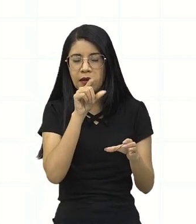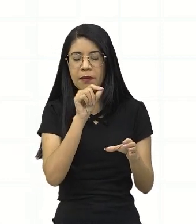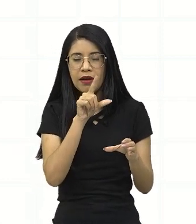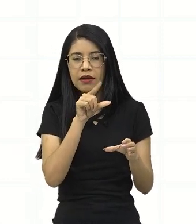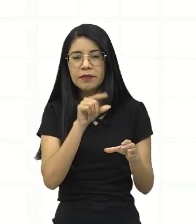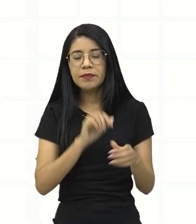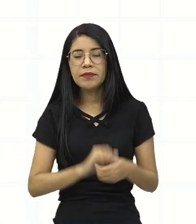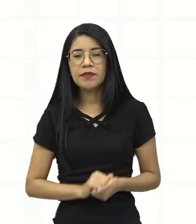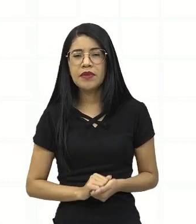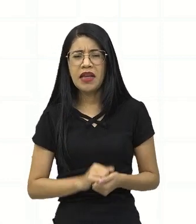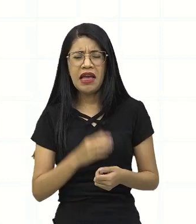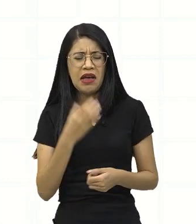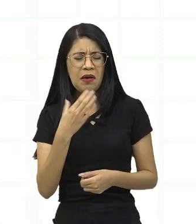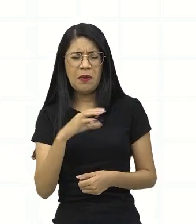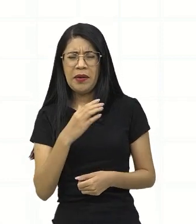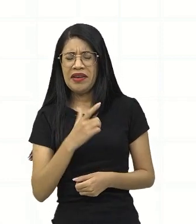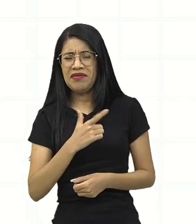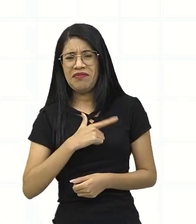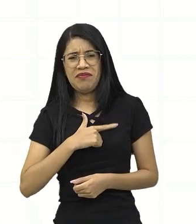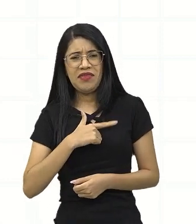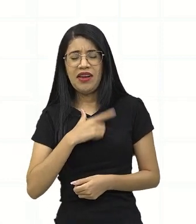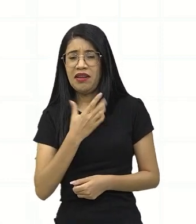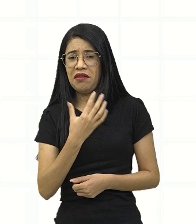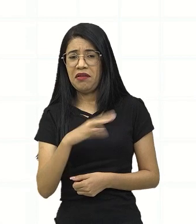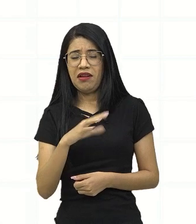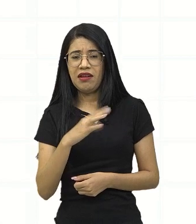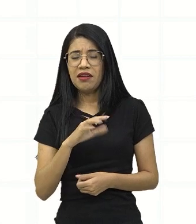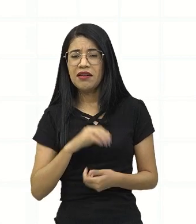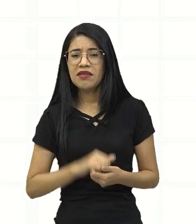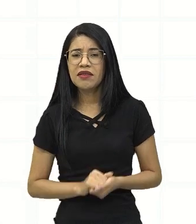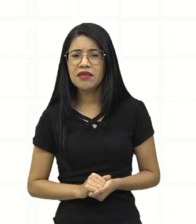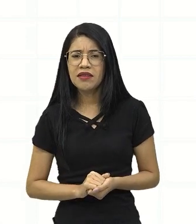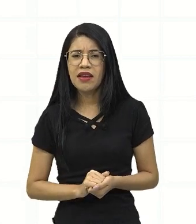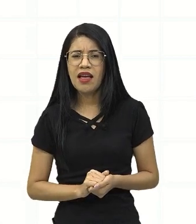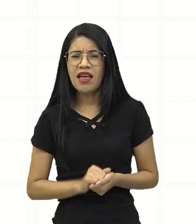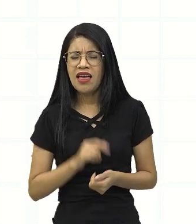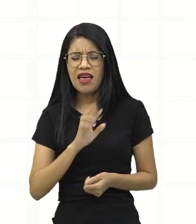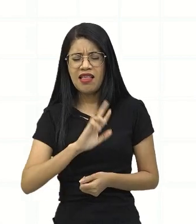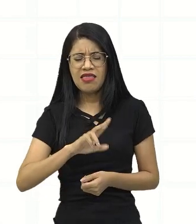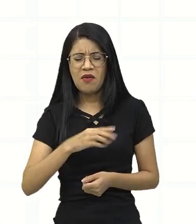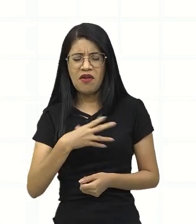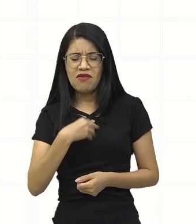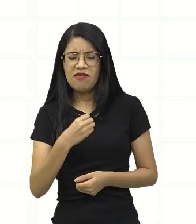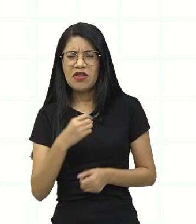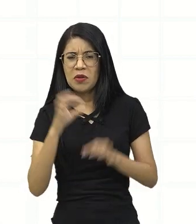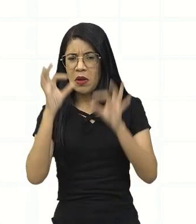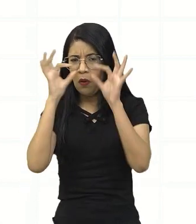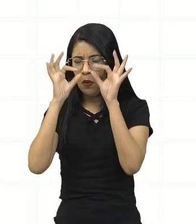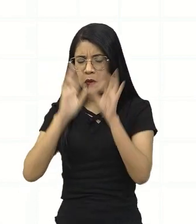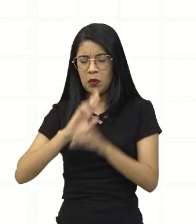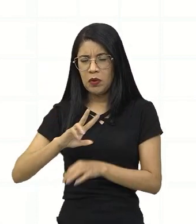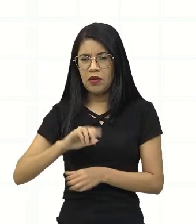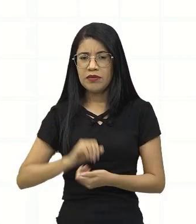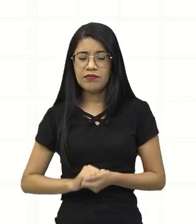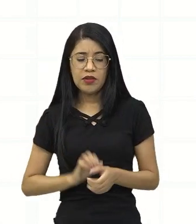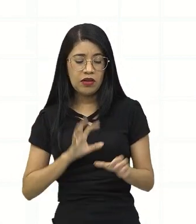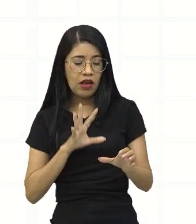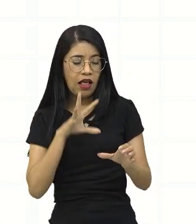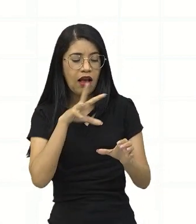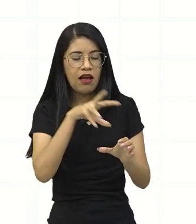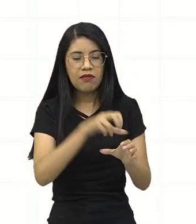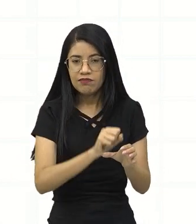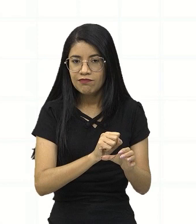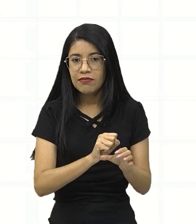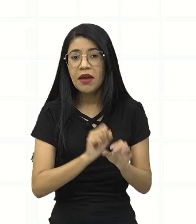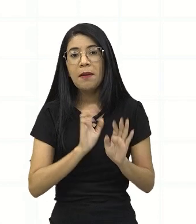aberto. Horríveis bichos, disse ela. Vê-se logo que não são os filhos da coruja, e comeu-os. Mas eram